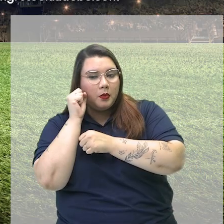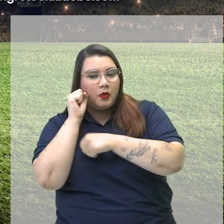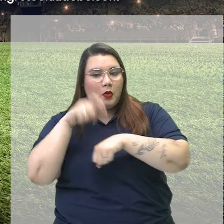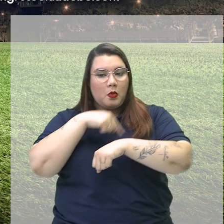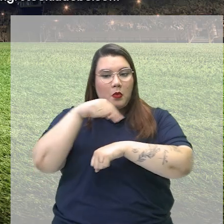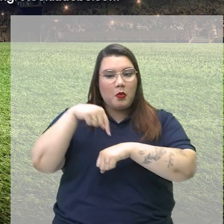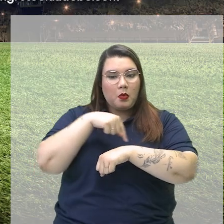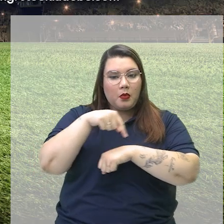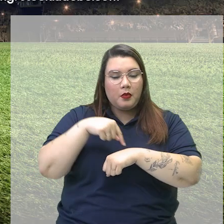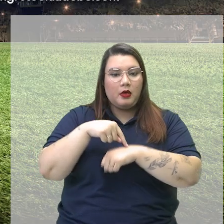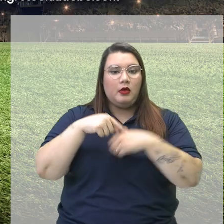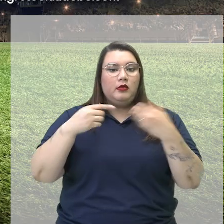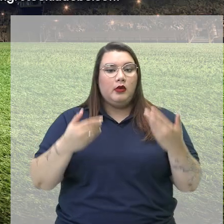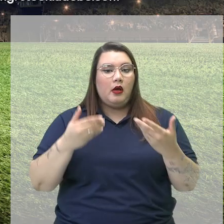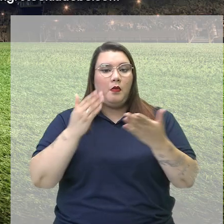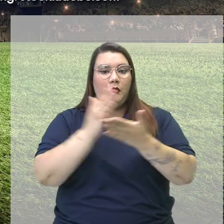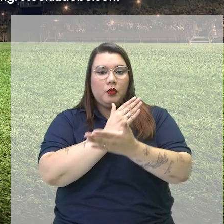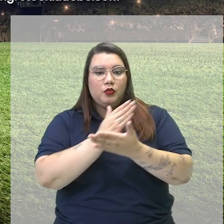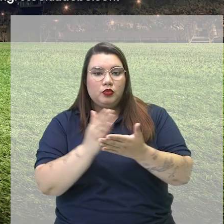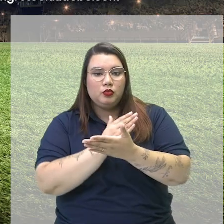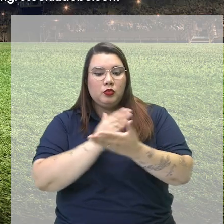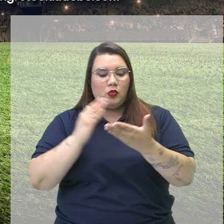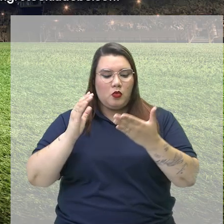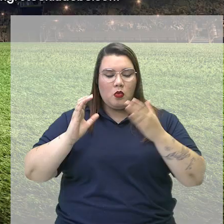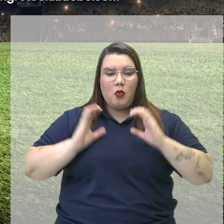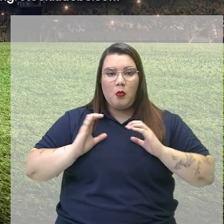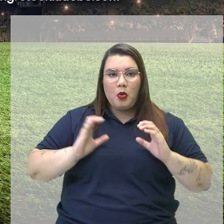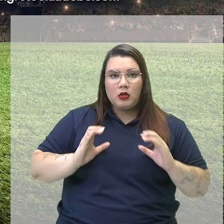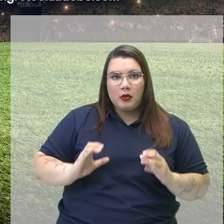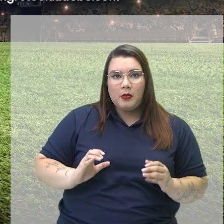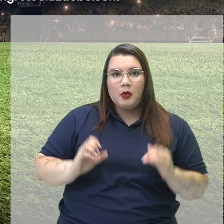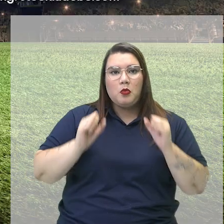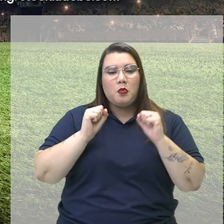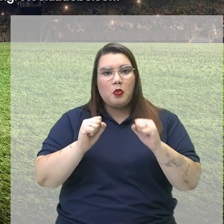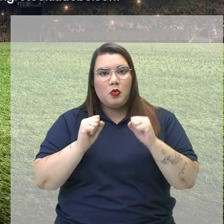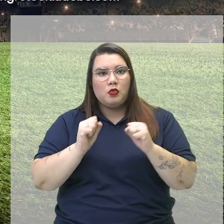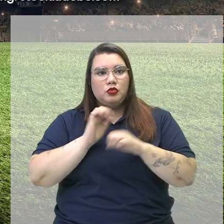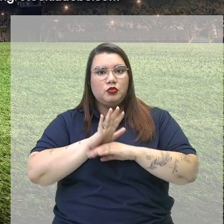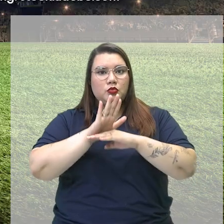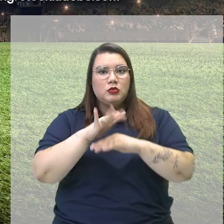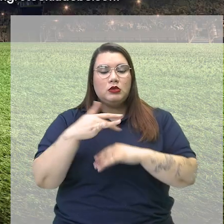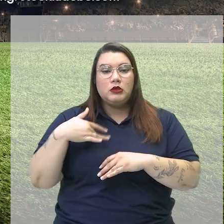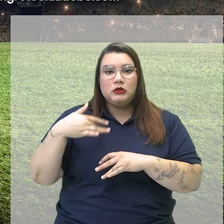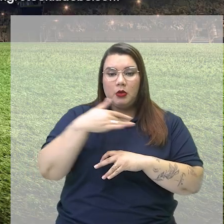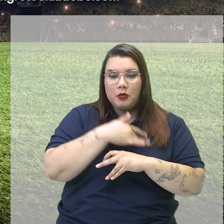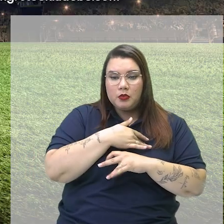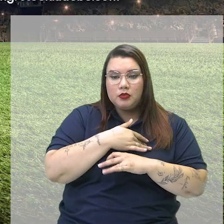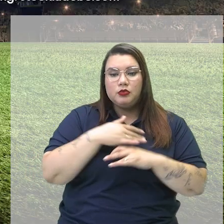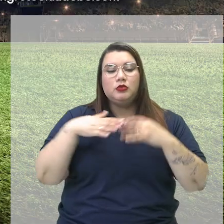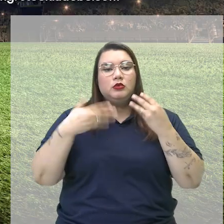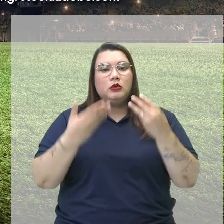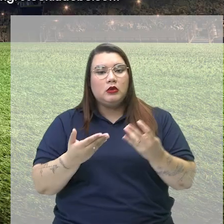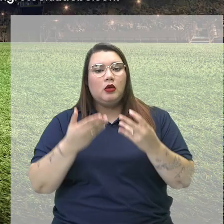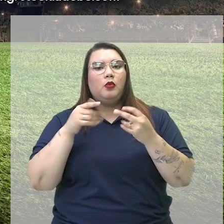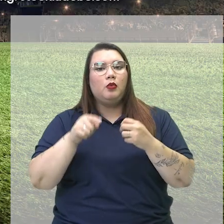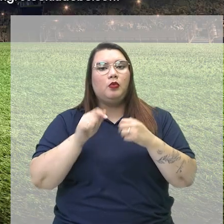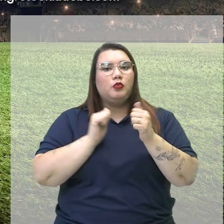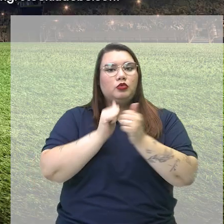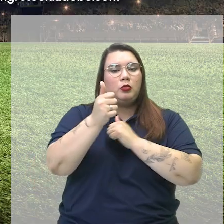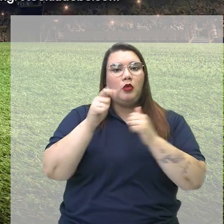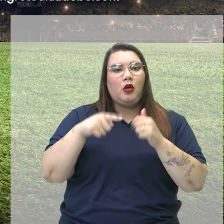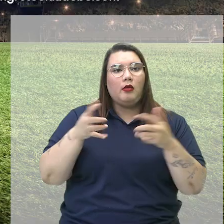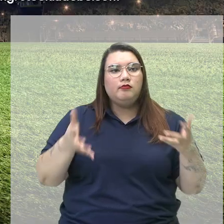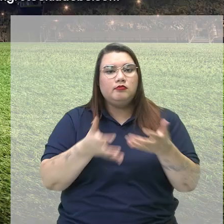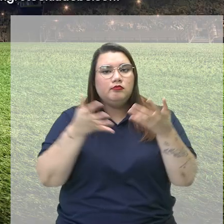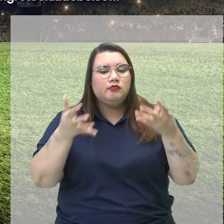rever certos hábitos que podem ser nocivos para a sua saúde. Então, o esporte ele vem como um incentivo, né, para a adoção